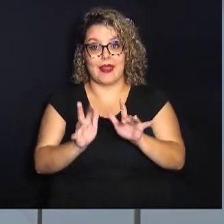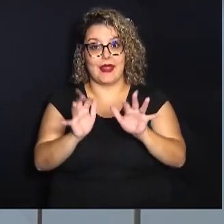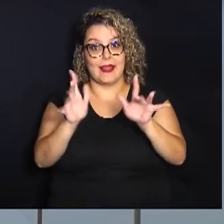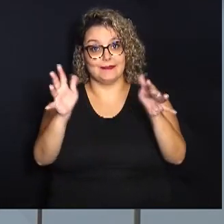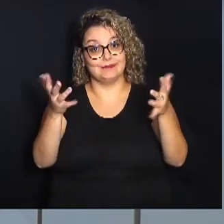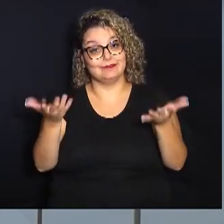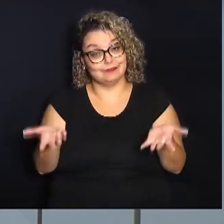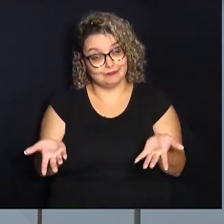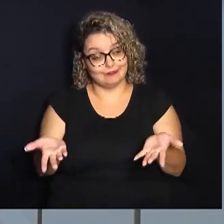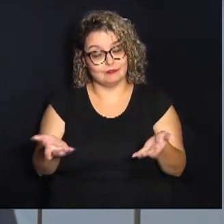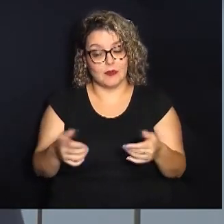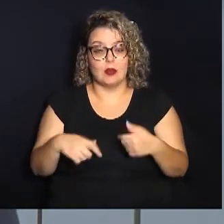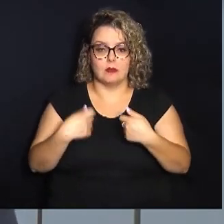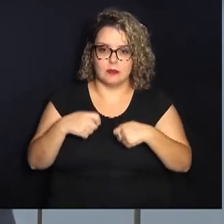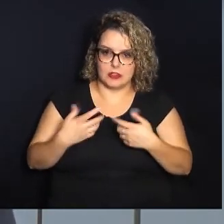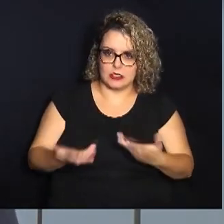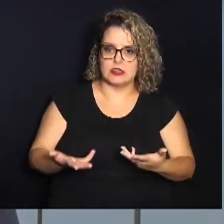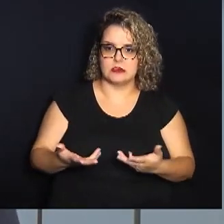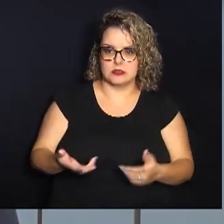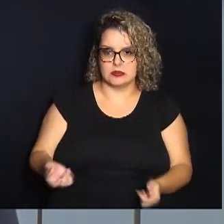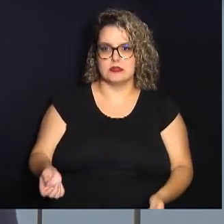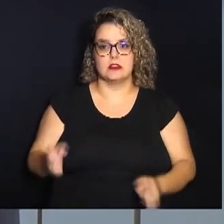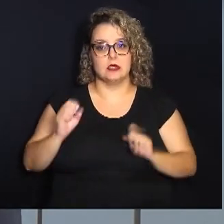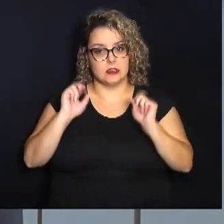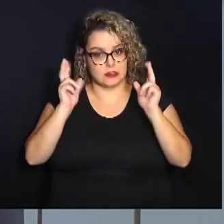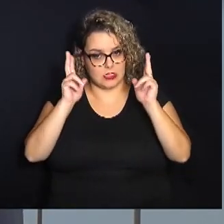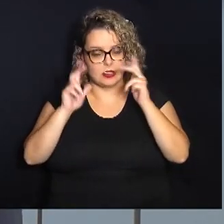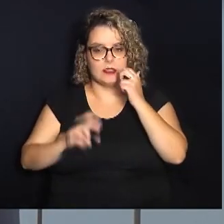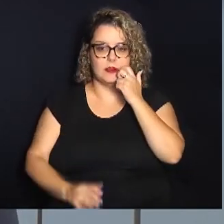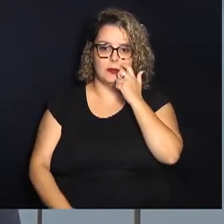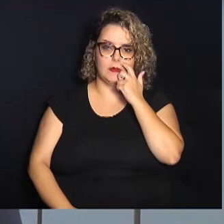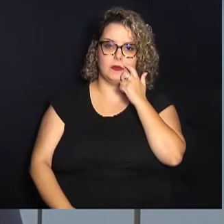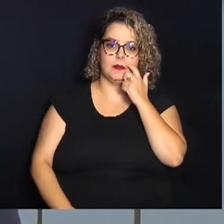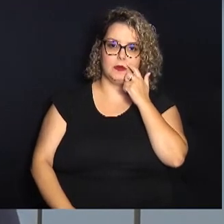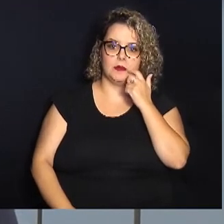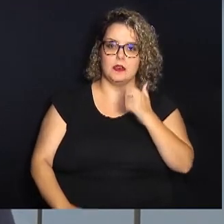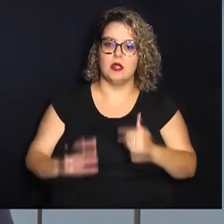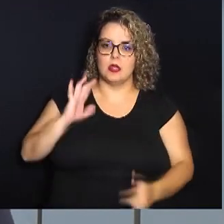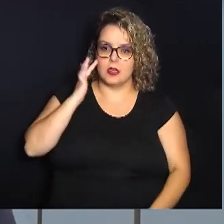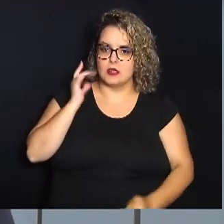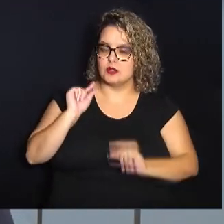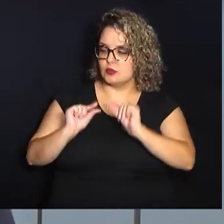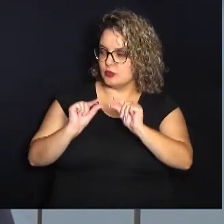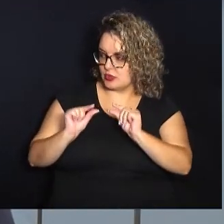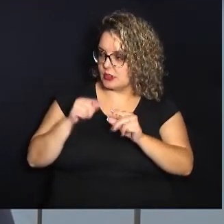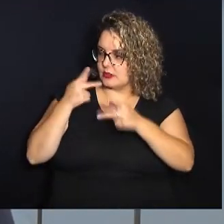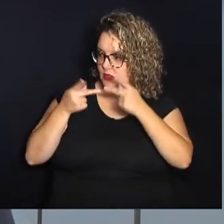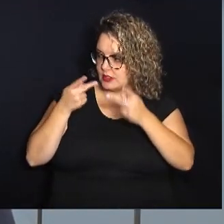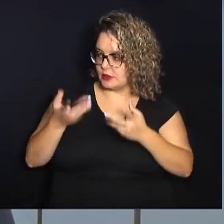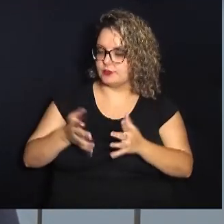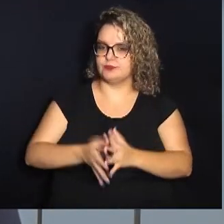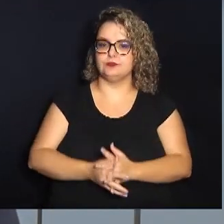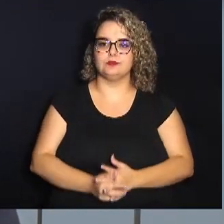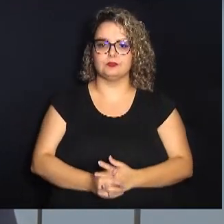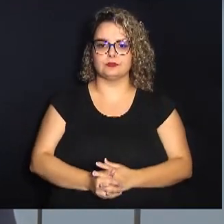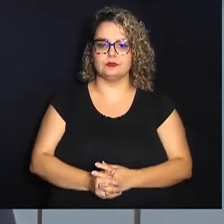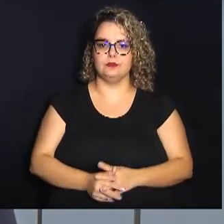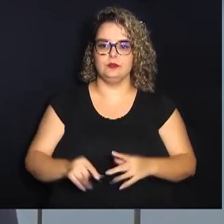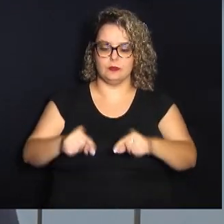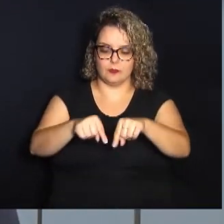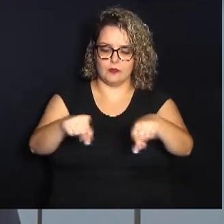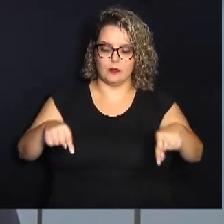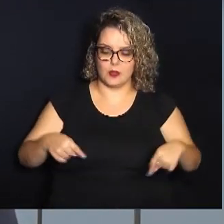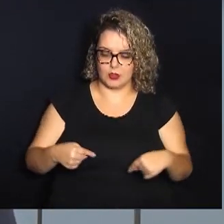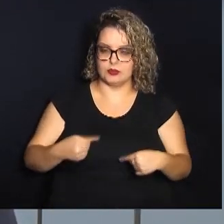lá, né? Então, por isso que a gente tem que ter essa atenção. Acho que para a gente falar um pouquinho sobre essa questão dos terrenos